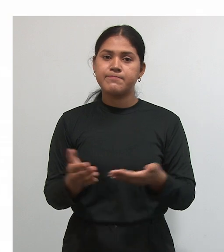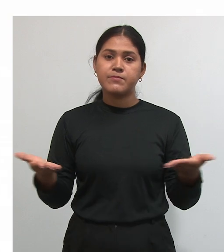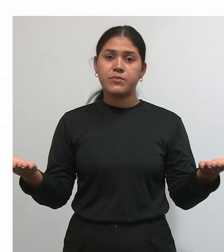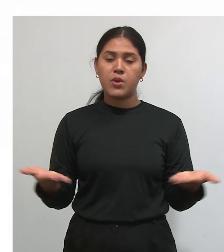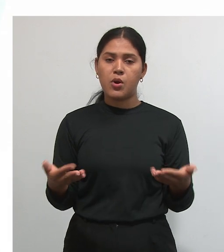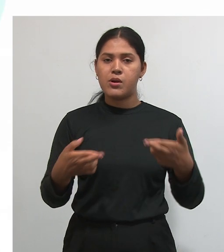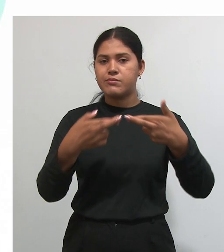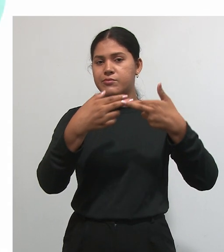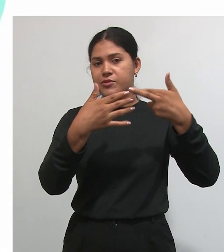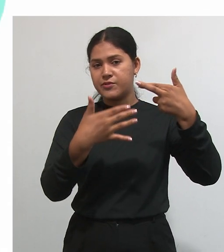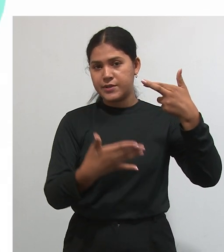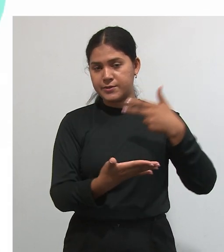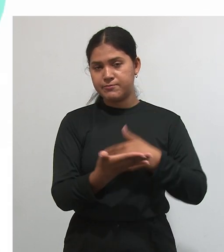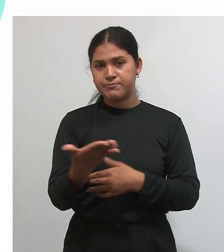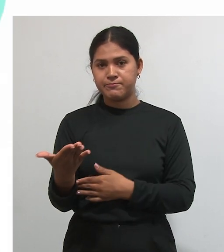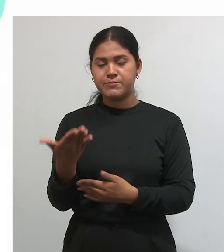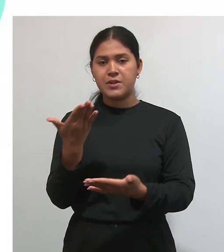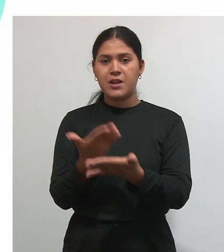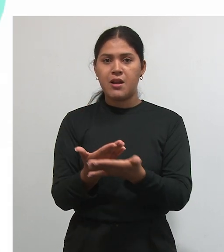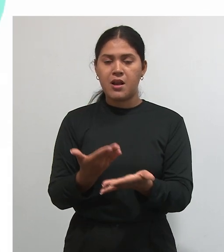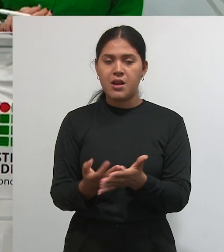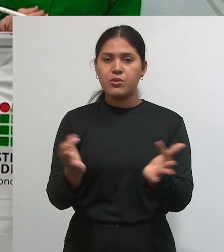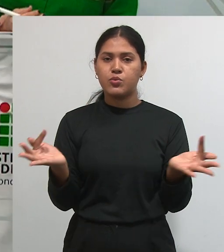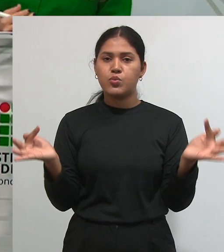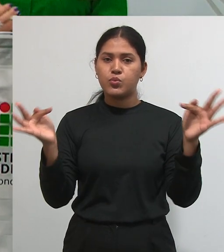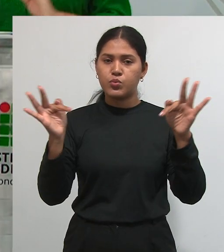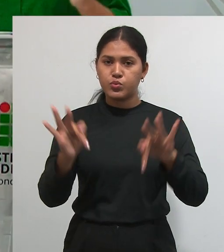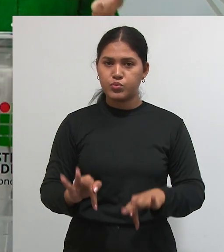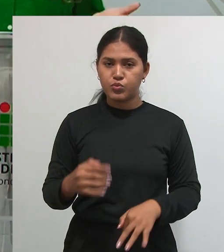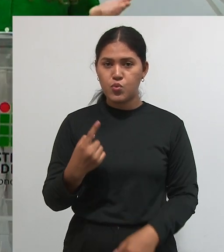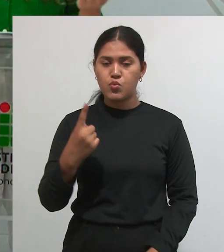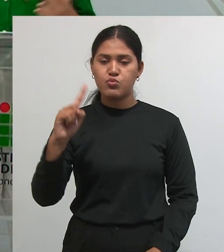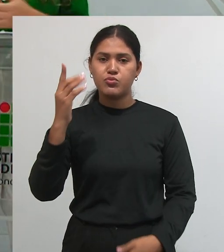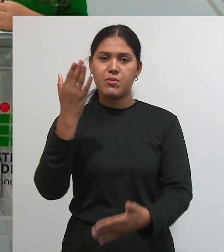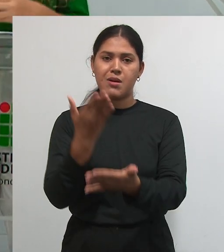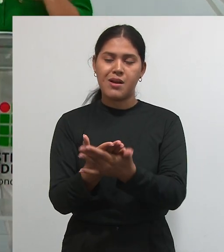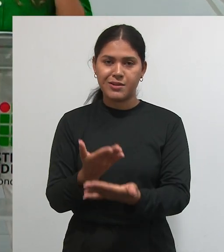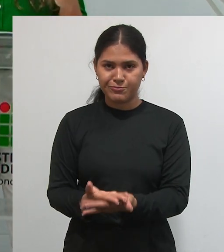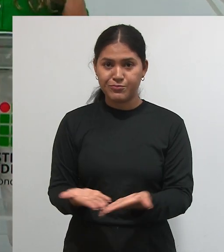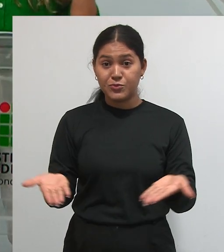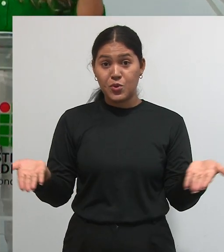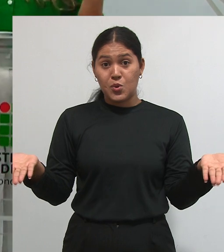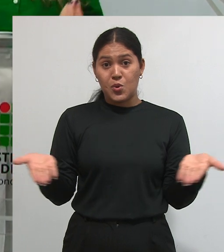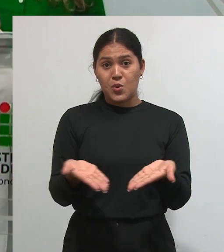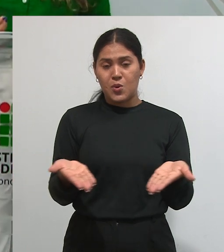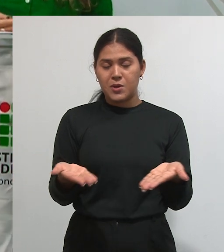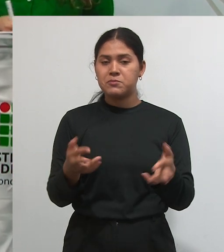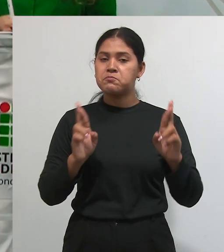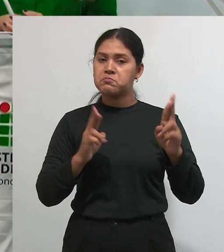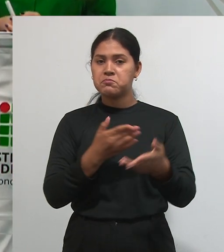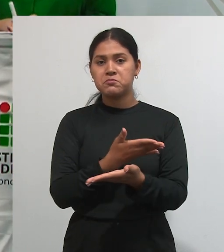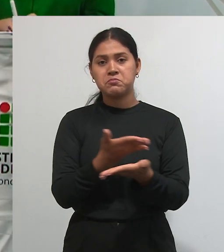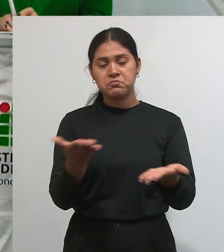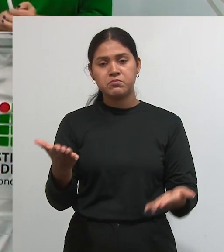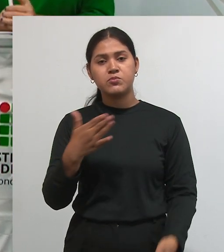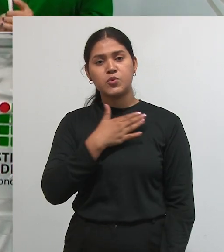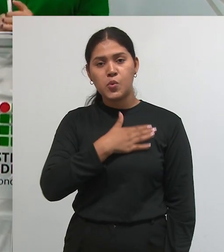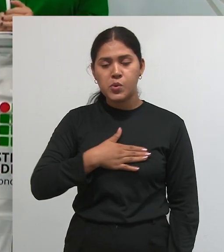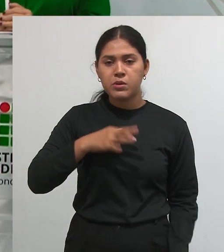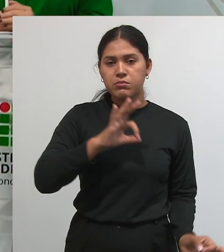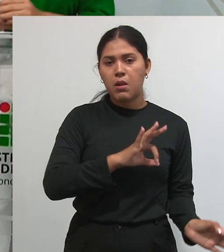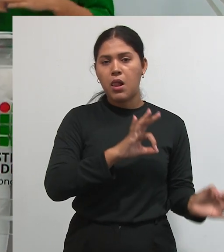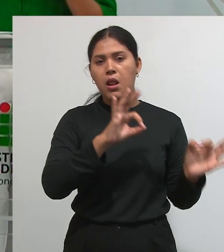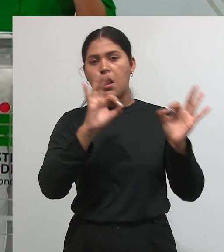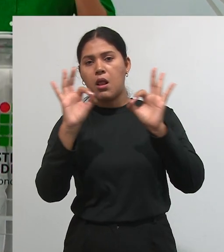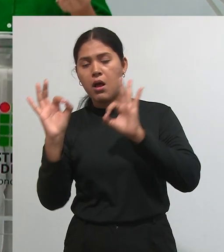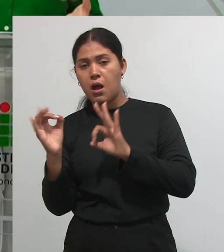Bom, pessoal, chegamos aqui ao fim da nossa última aula. Espero realmente